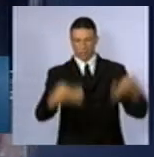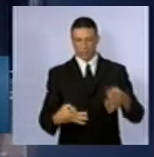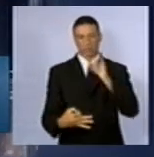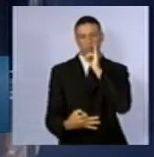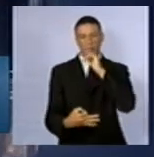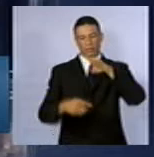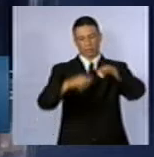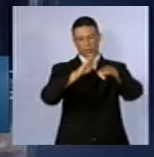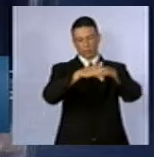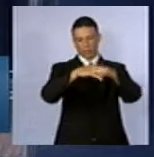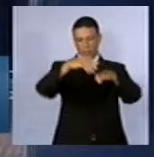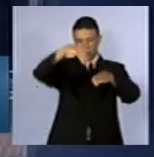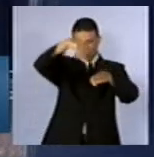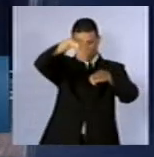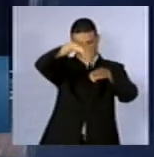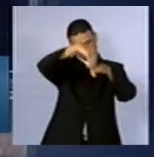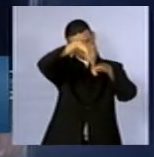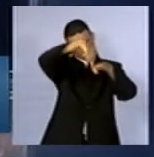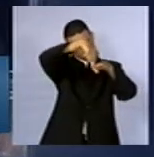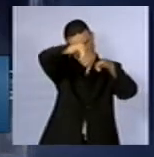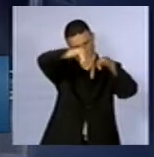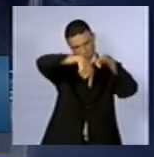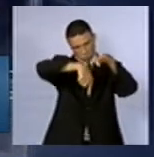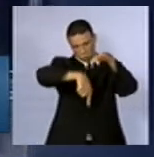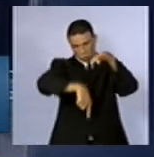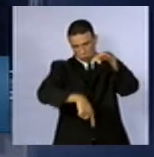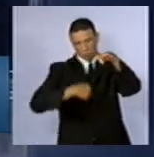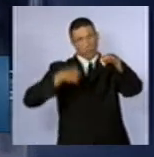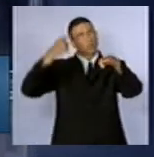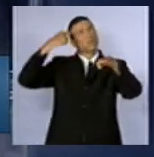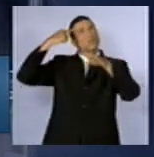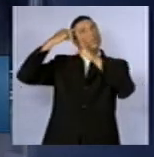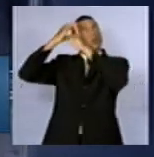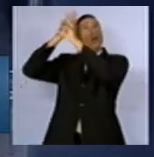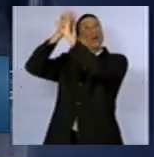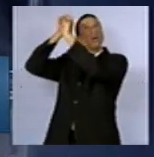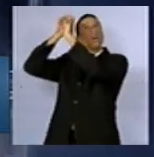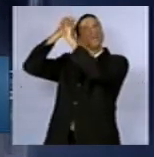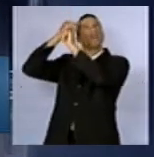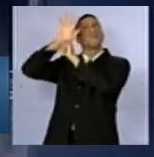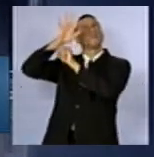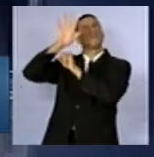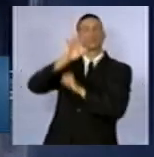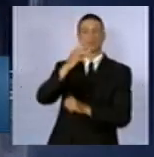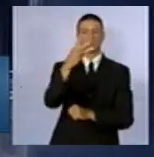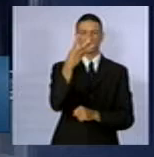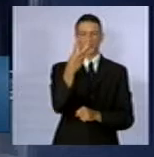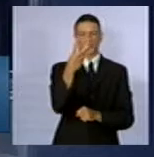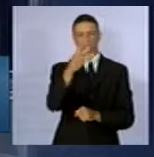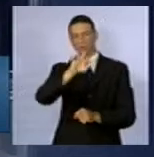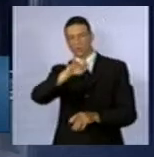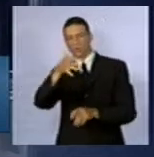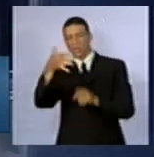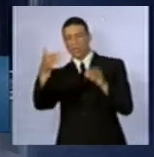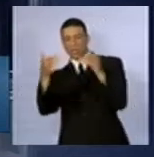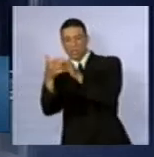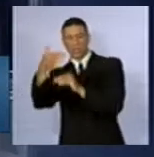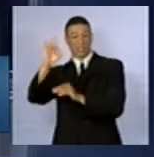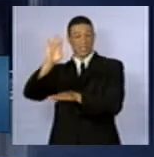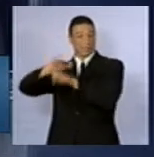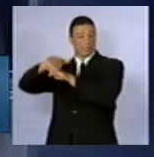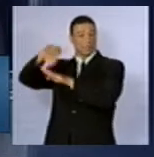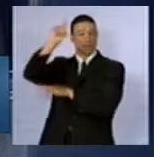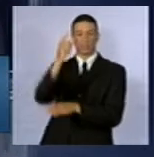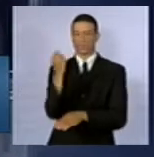subterrânea ela pelo número que eu tenho na minha cabeça ela vale de três a 10 vezes uma linha aérea